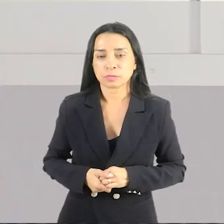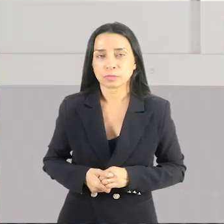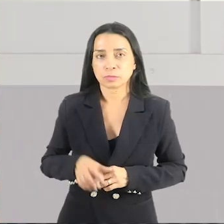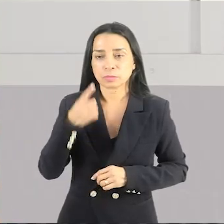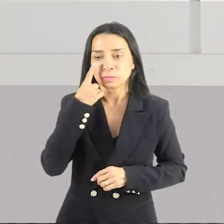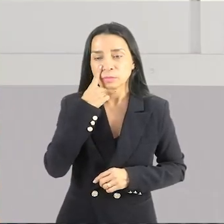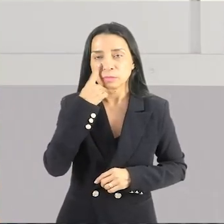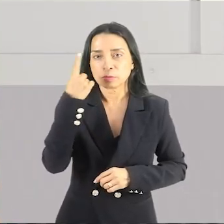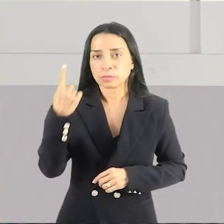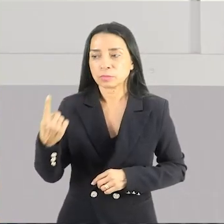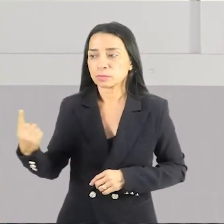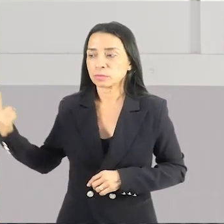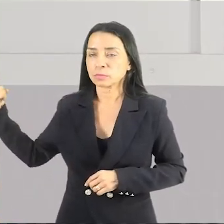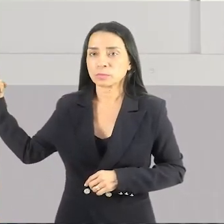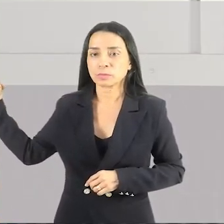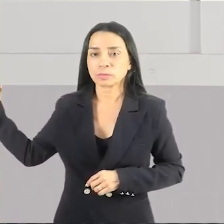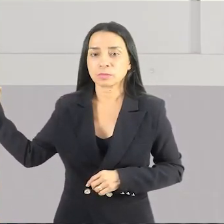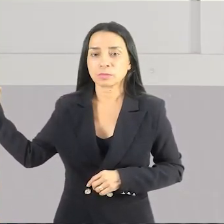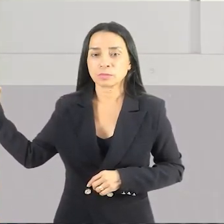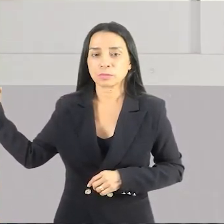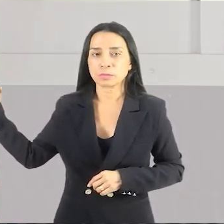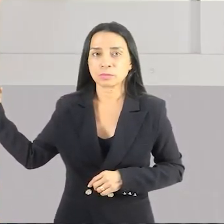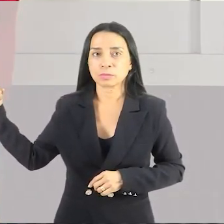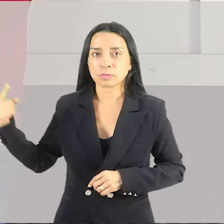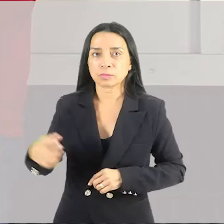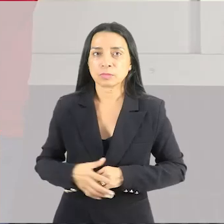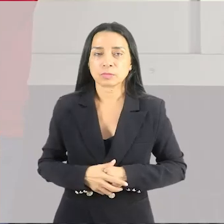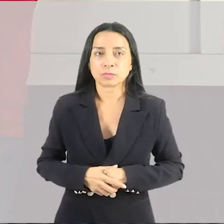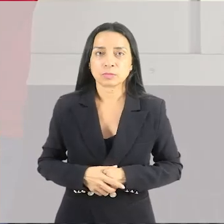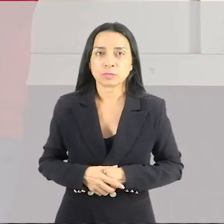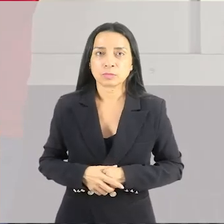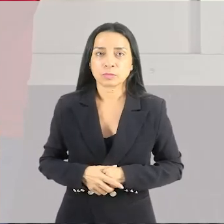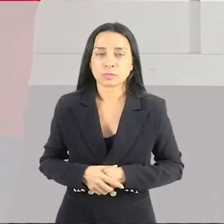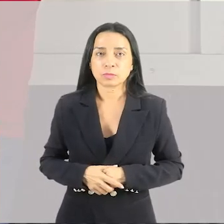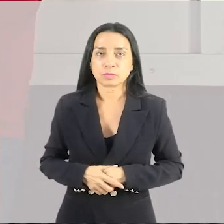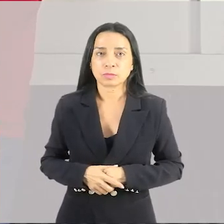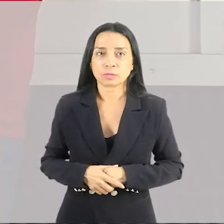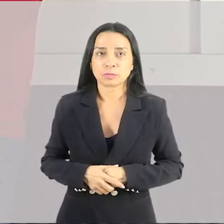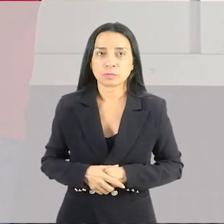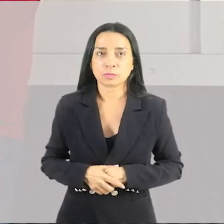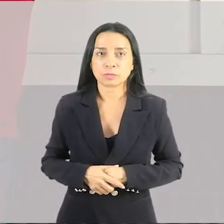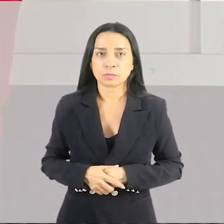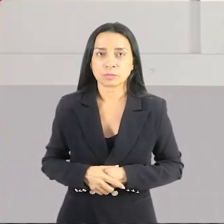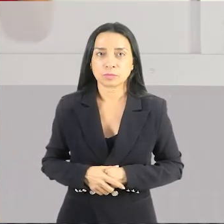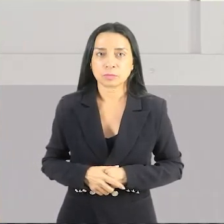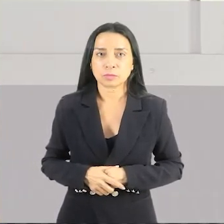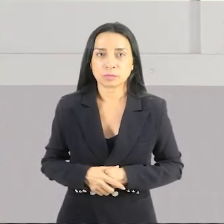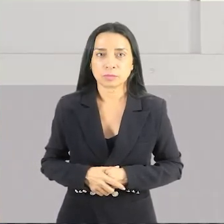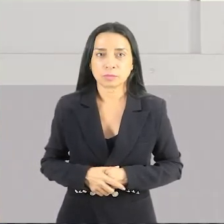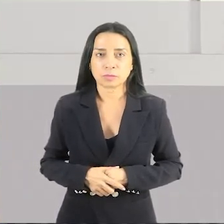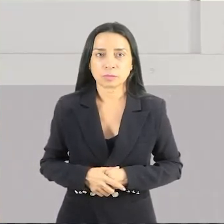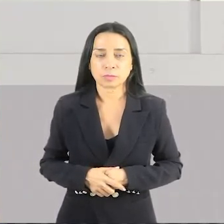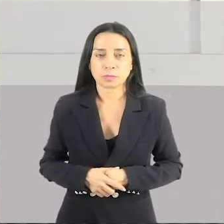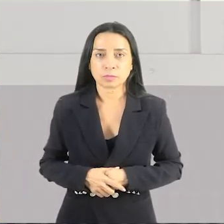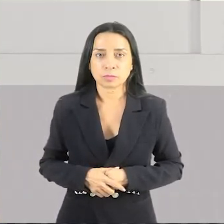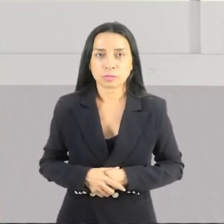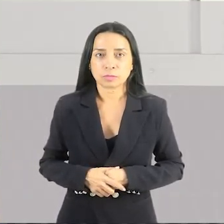3. Embaixo nós já sabemos que a questão fala que esse somatório aqui resulta em